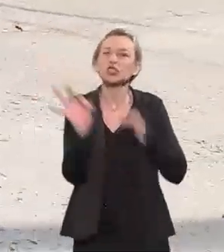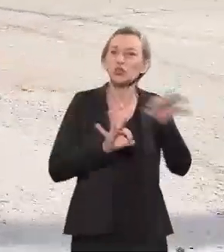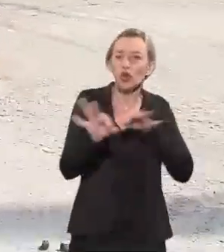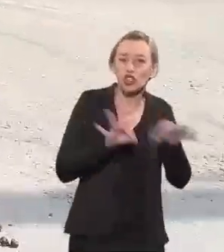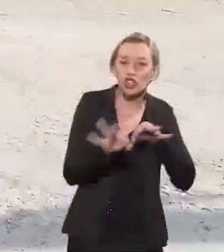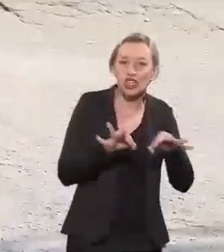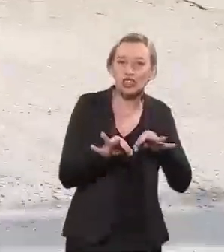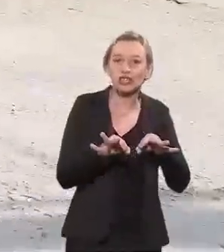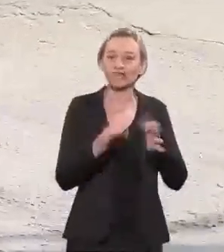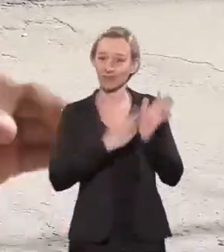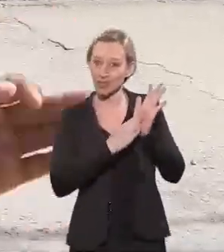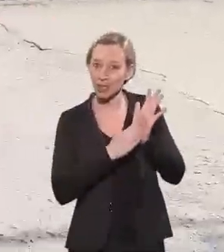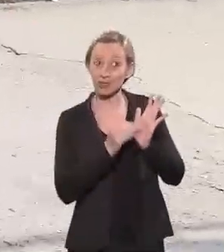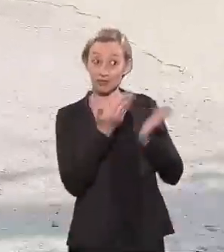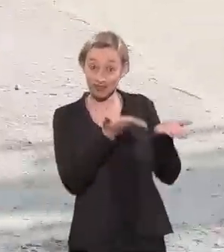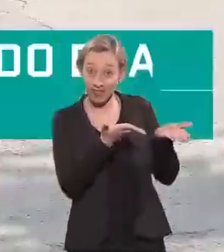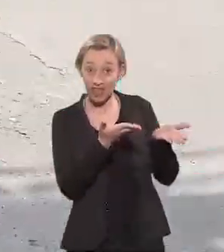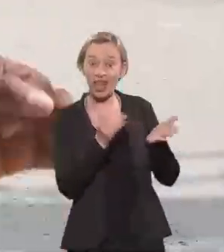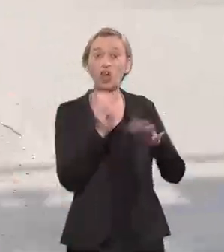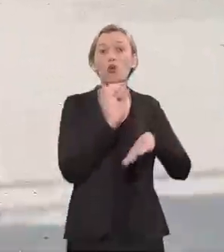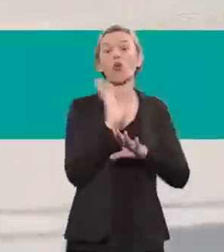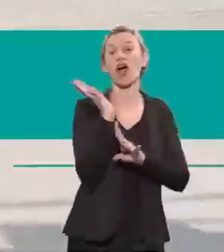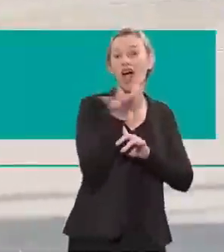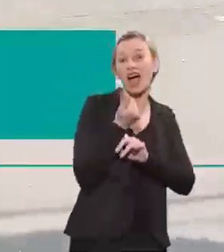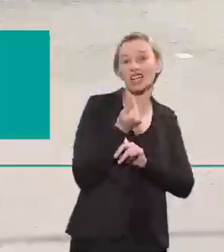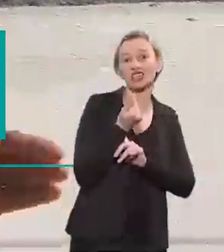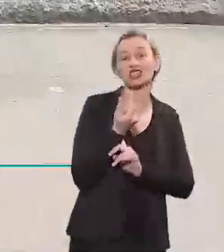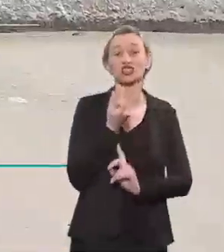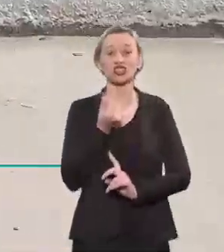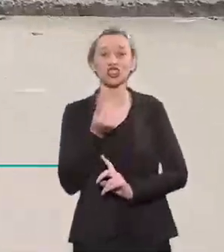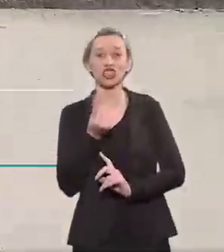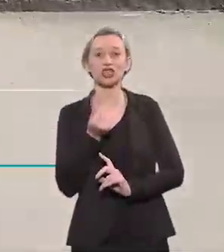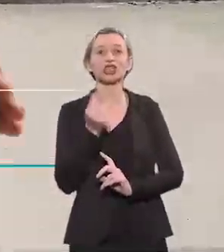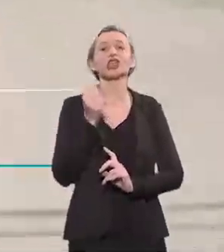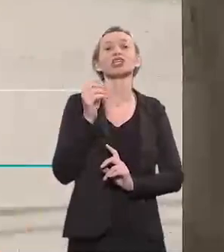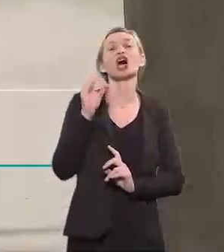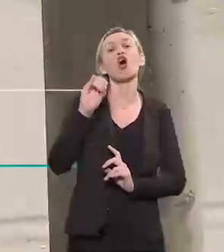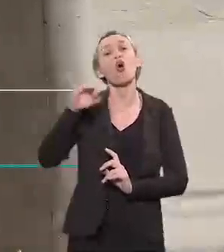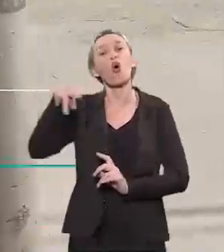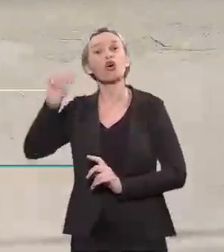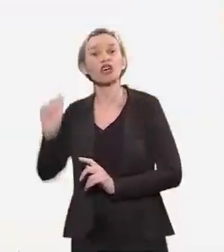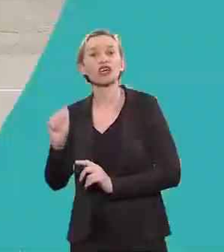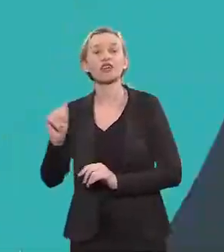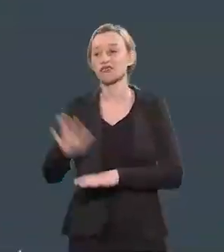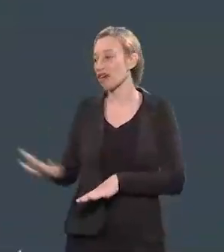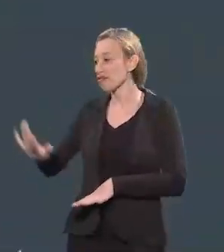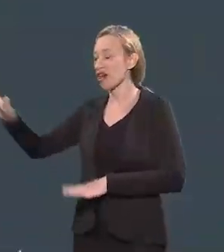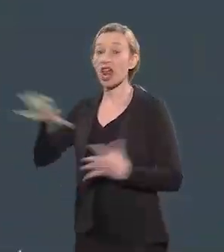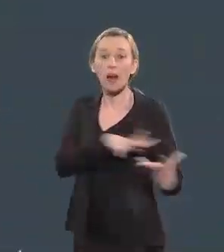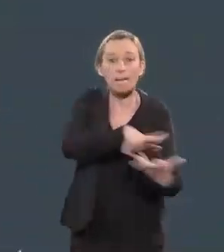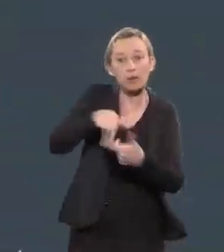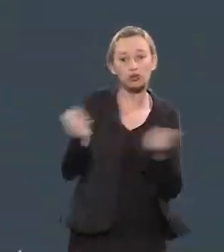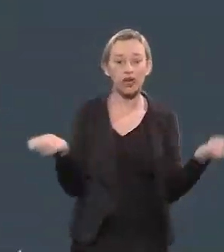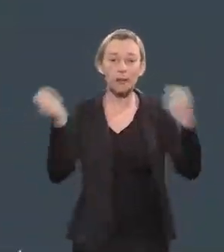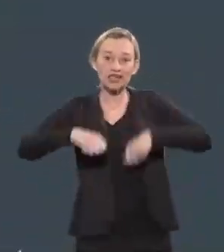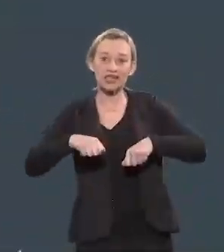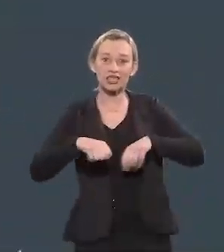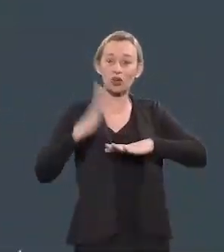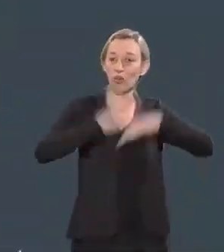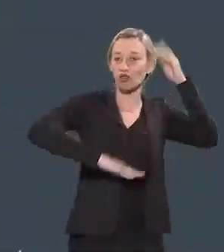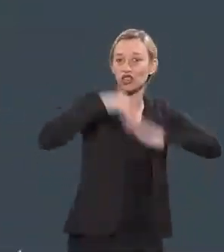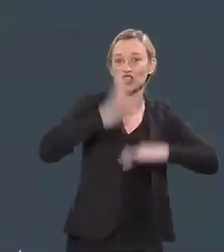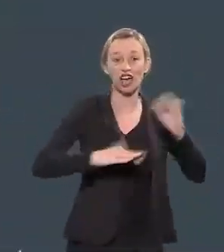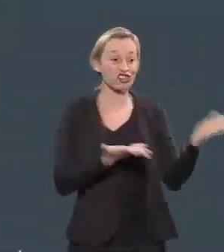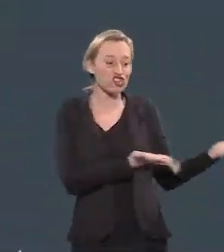Pensa num projeto que dá samba. É o Arte Gerando Renda da ONG Favela Mundo, uma iniciativa de